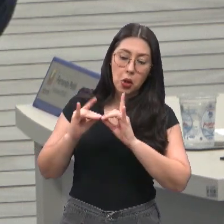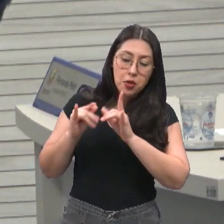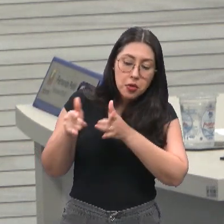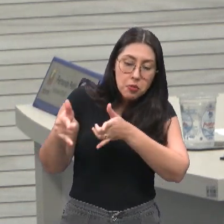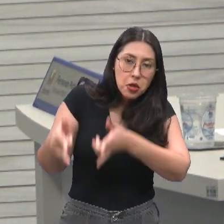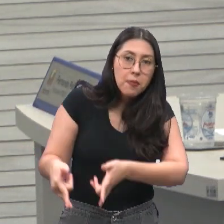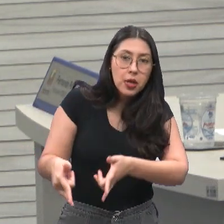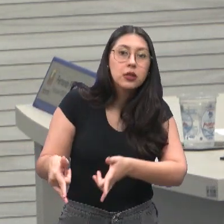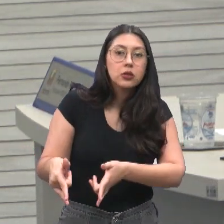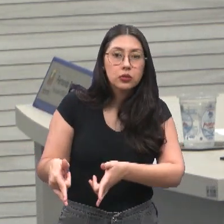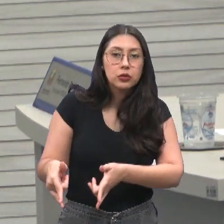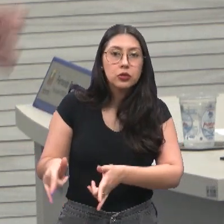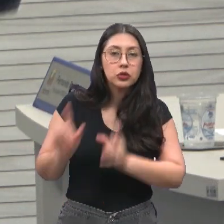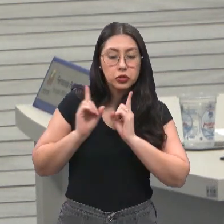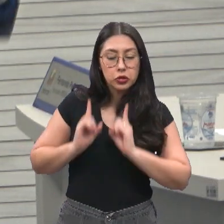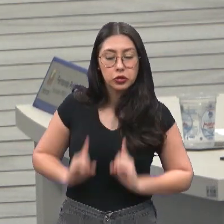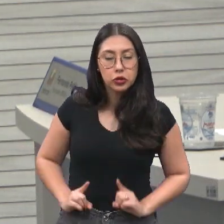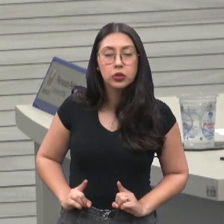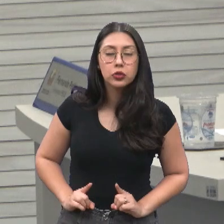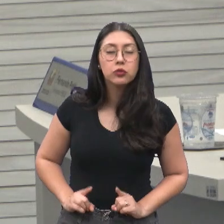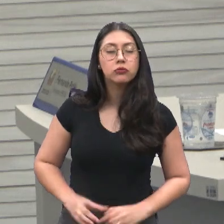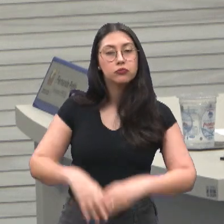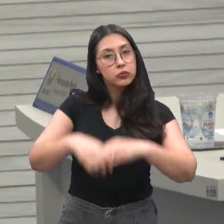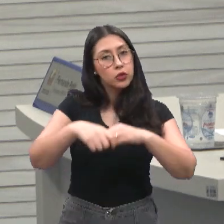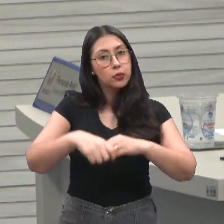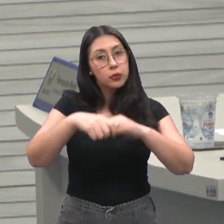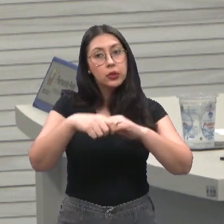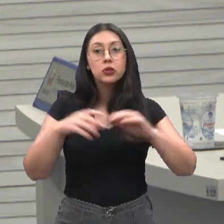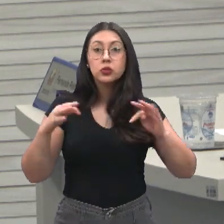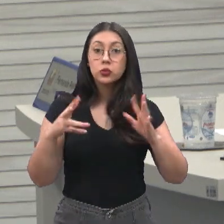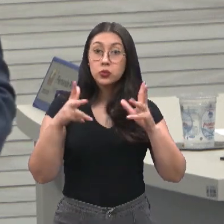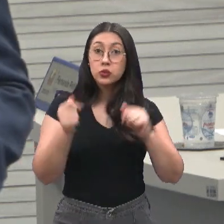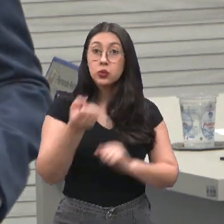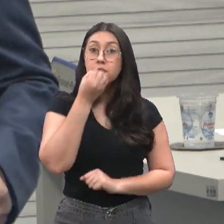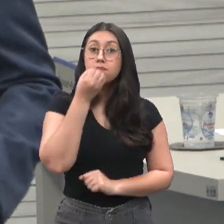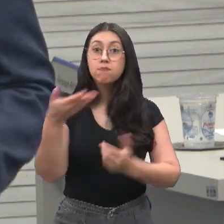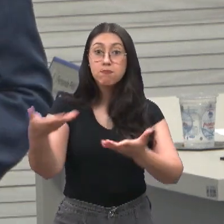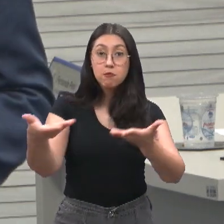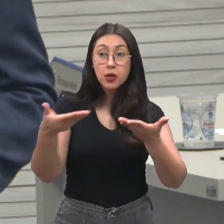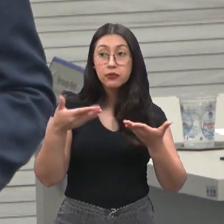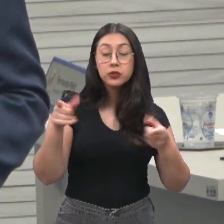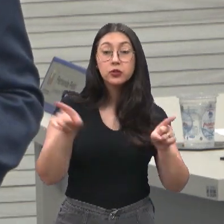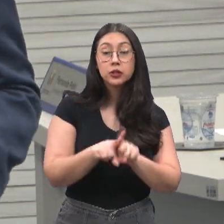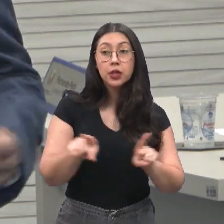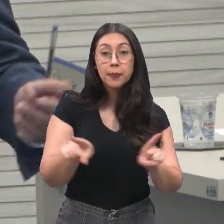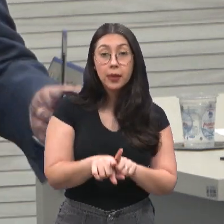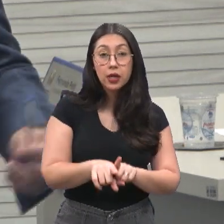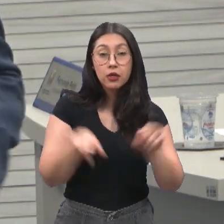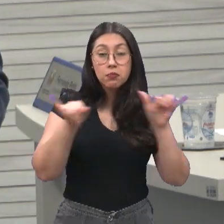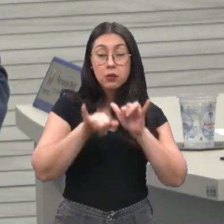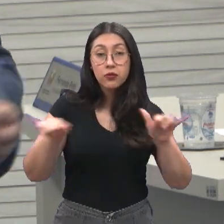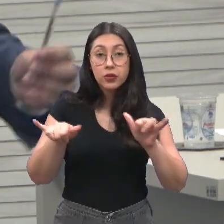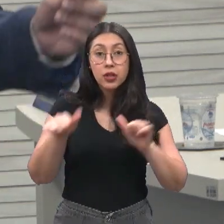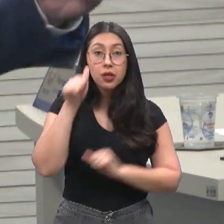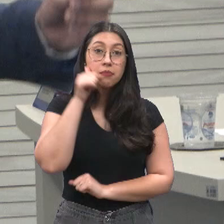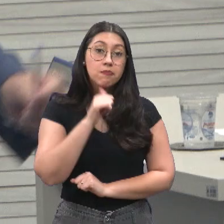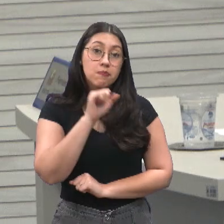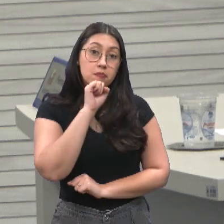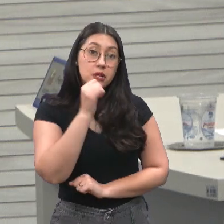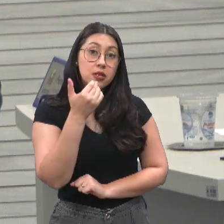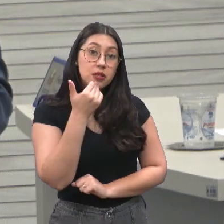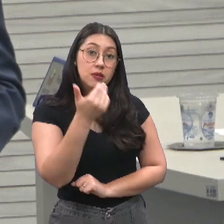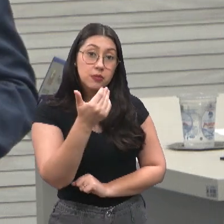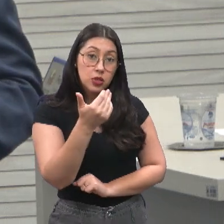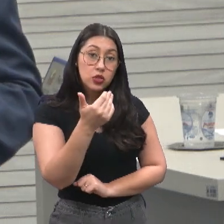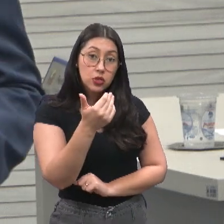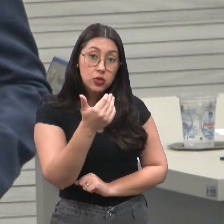Então, fica aí o nosso cumprimento, sejam todos bem-vindos a essa casa. E eles pediram, senhor presidente, as mães, uma comissão de mães ali,